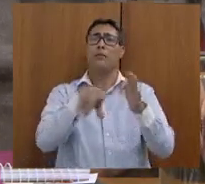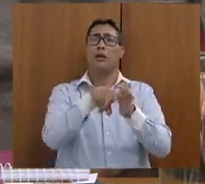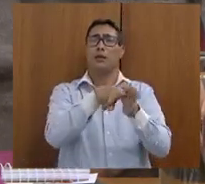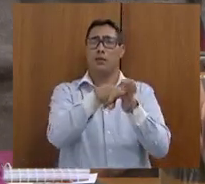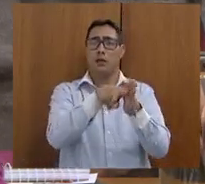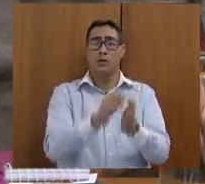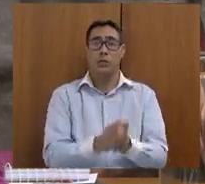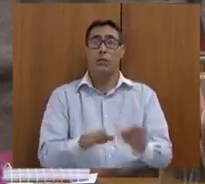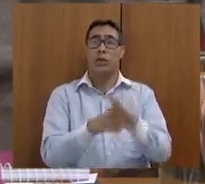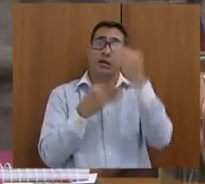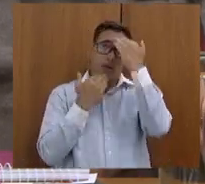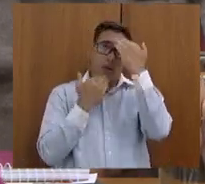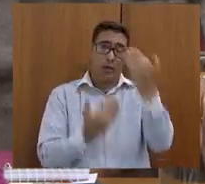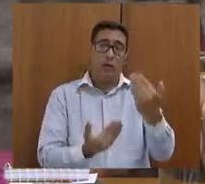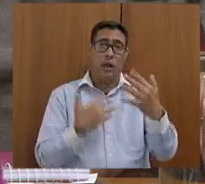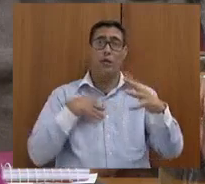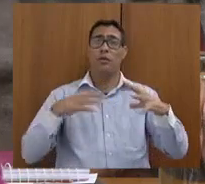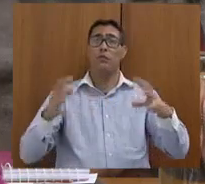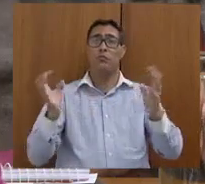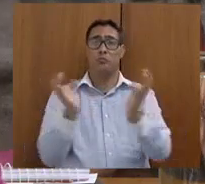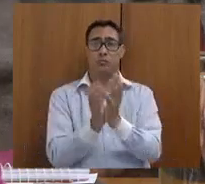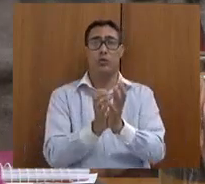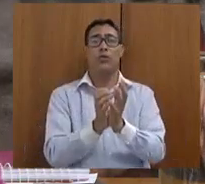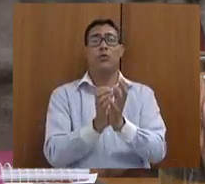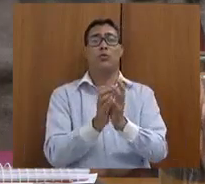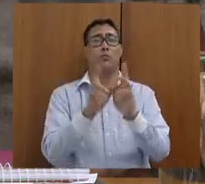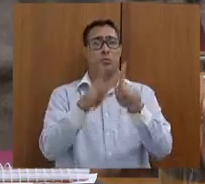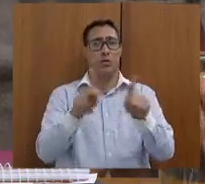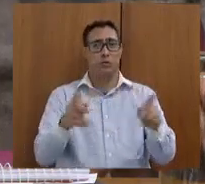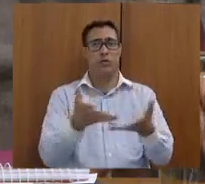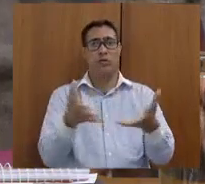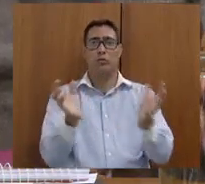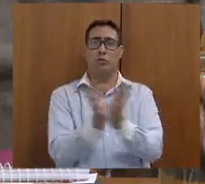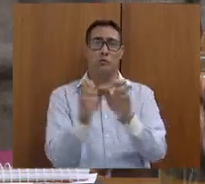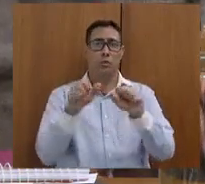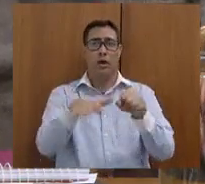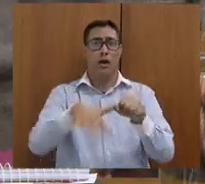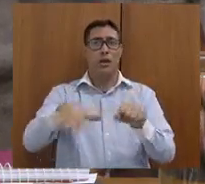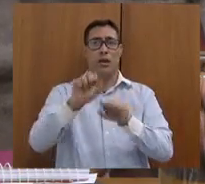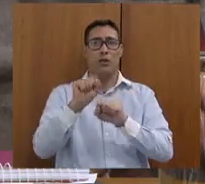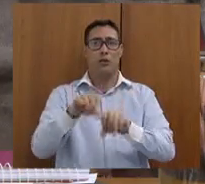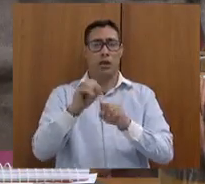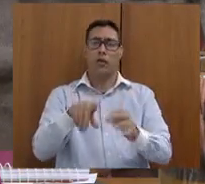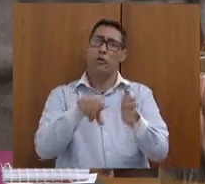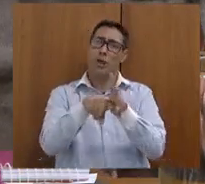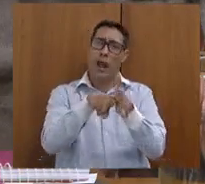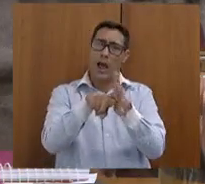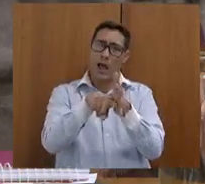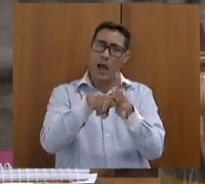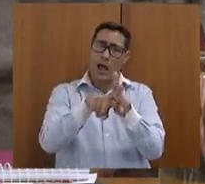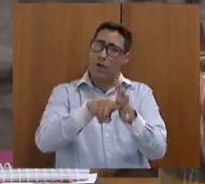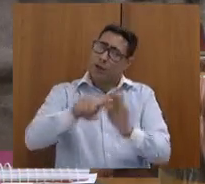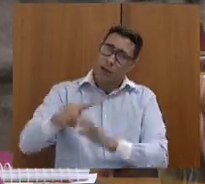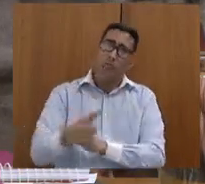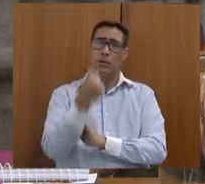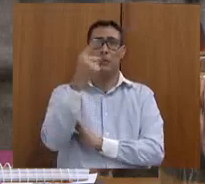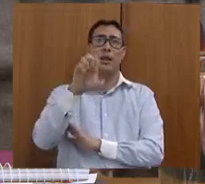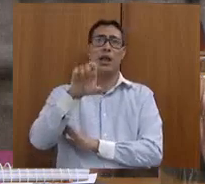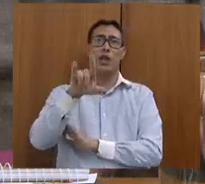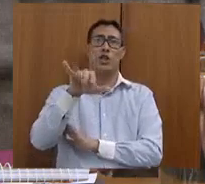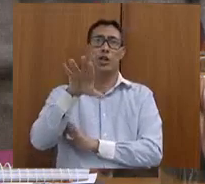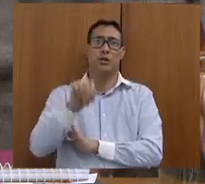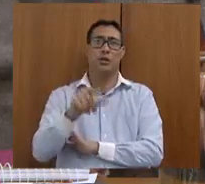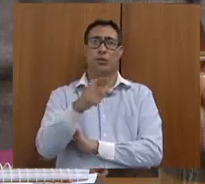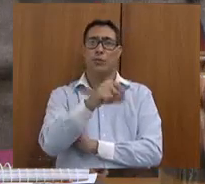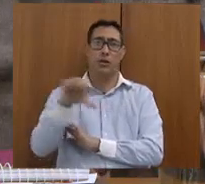agradecer a presença da categoria aqui nesse Assembleia fiscaliza que acompanha o Assembleia fiscaliza desde a sua primeira edição em